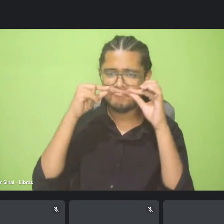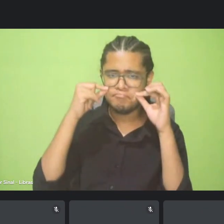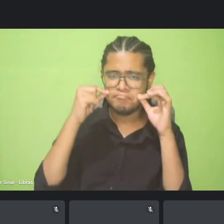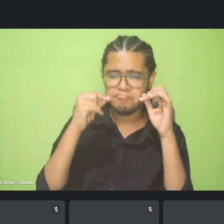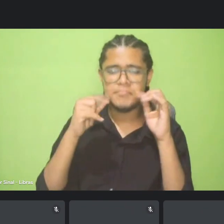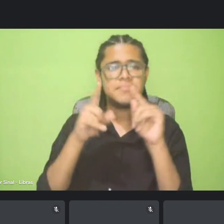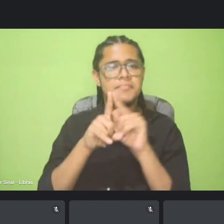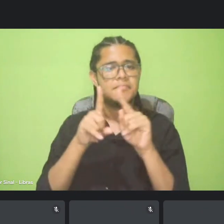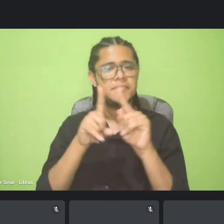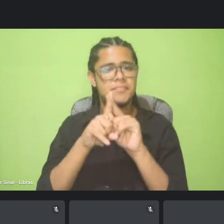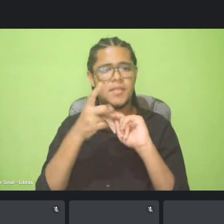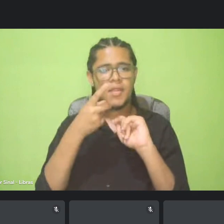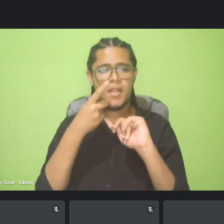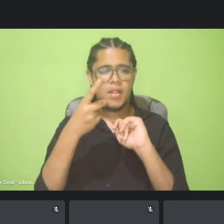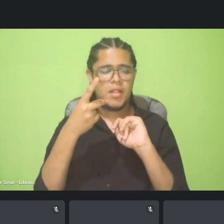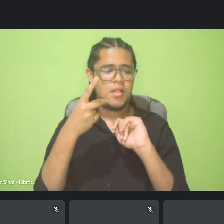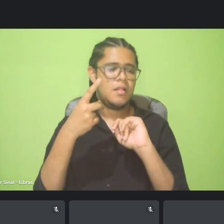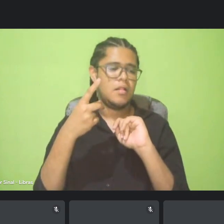bilhantina.